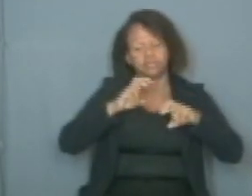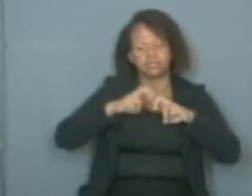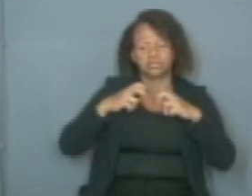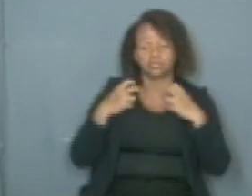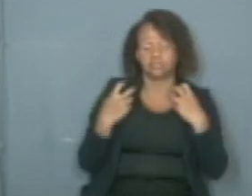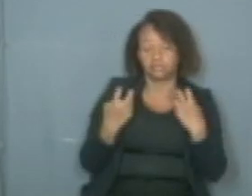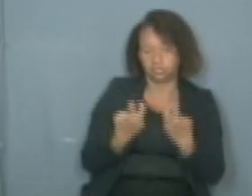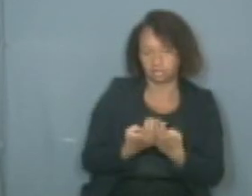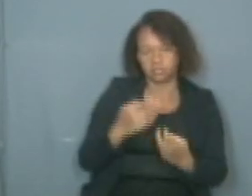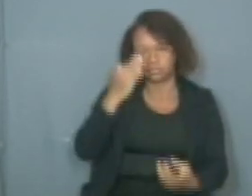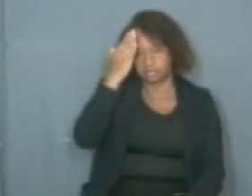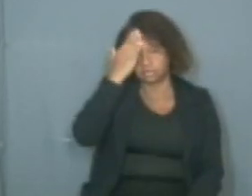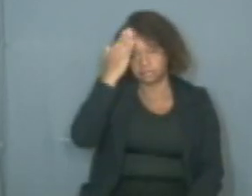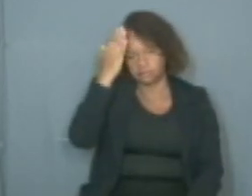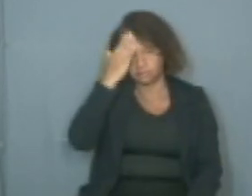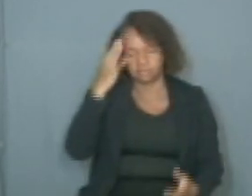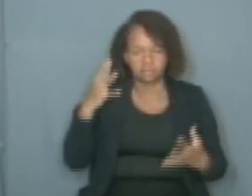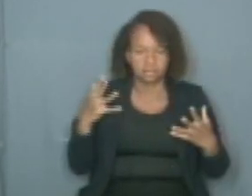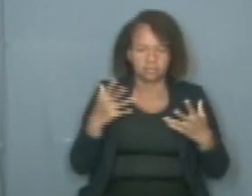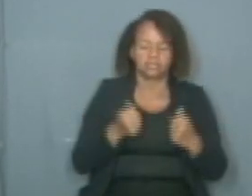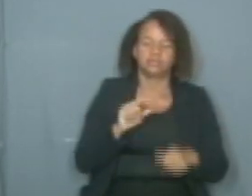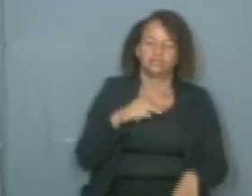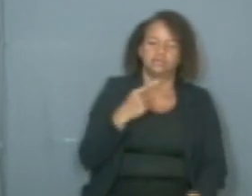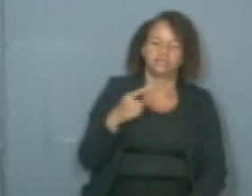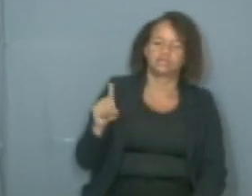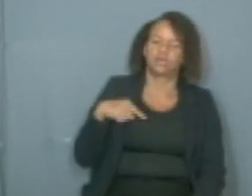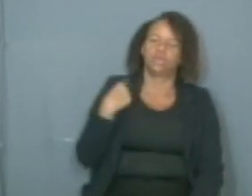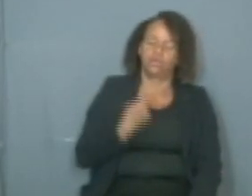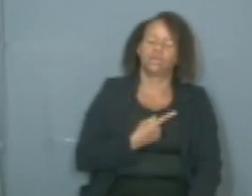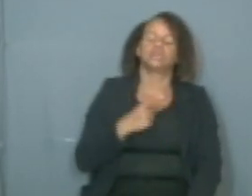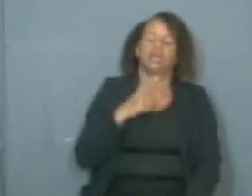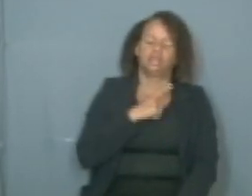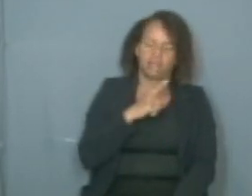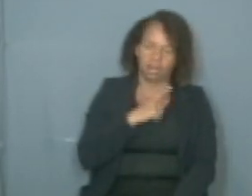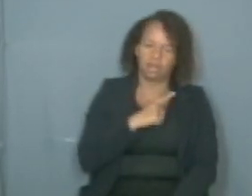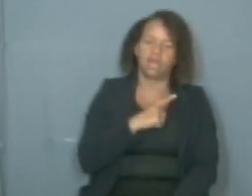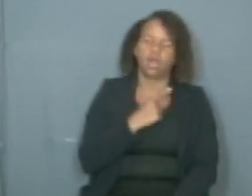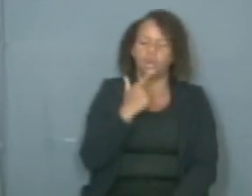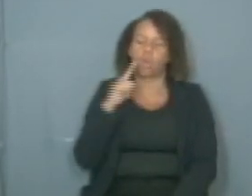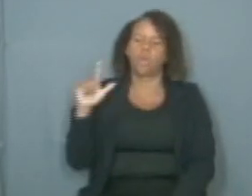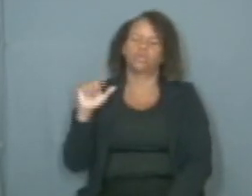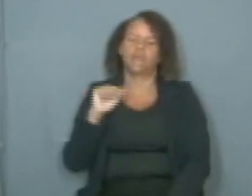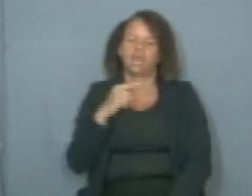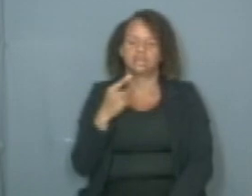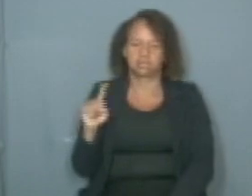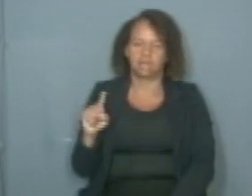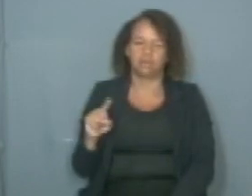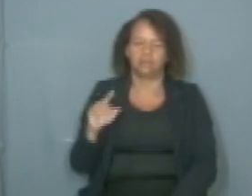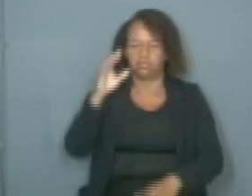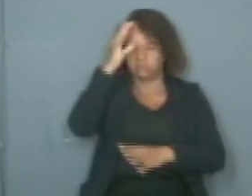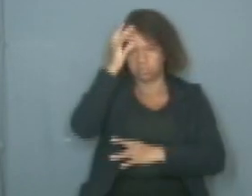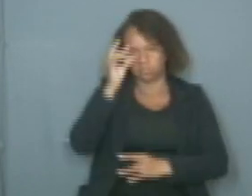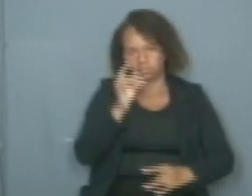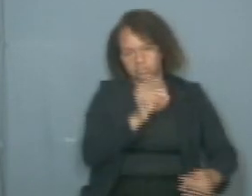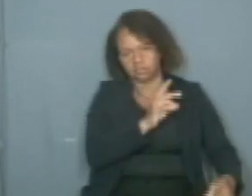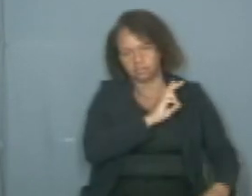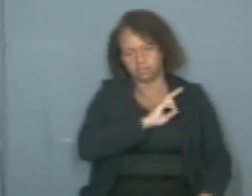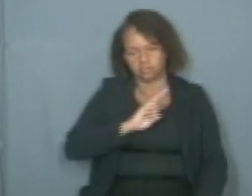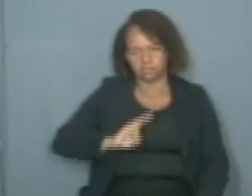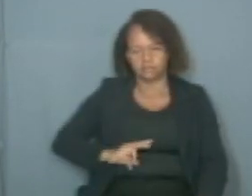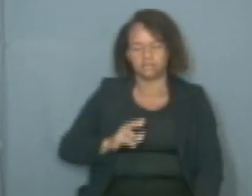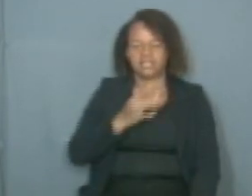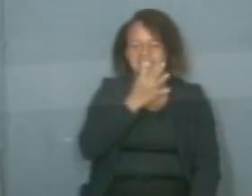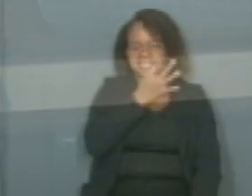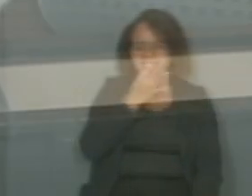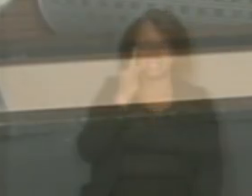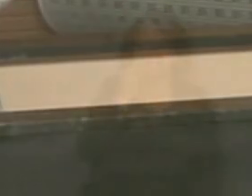galerias, entendam que toda ação nossa gera uma outra ação. Eu vou conceder a parte ao vereador Felipe Alecrim.